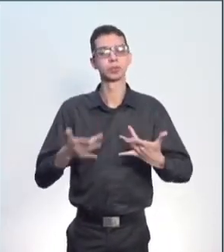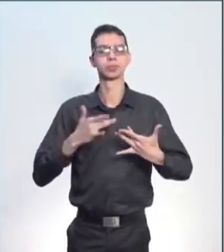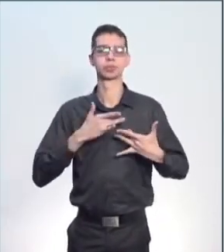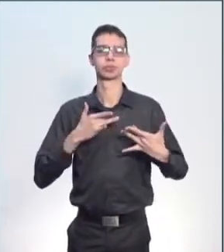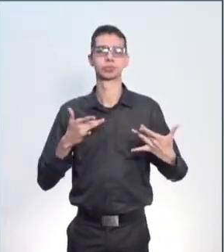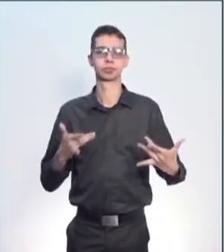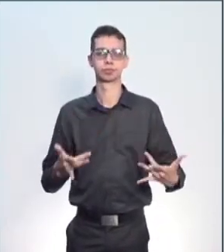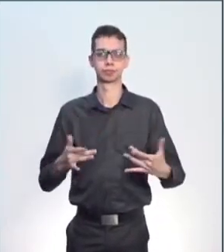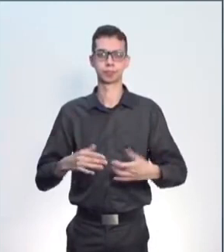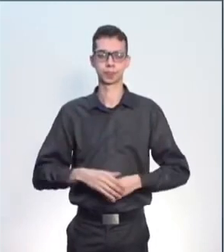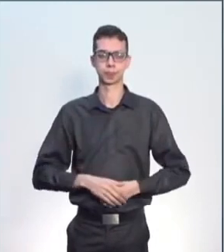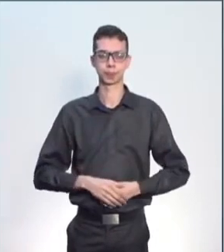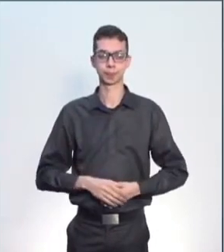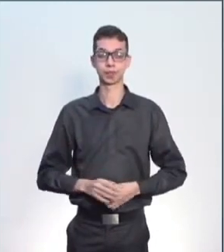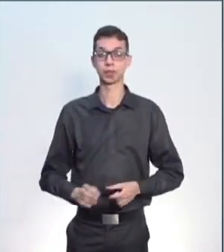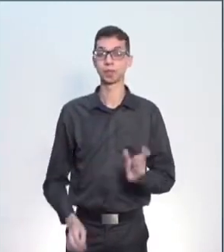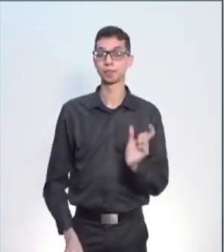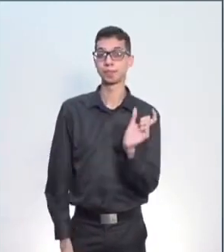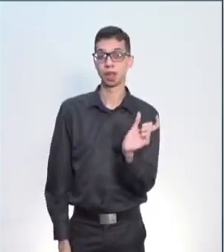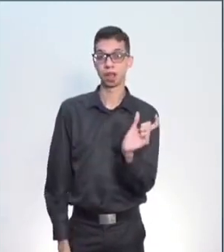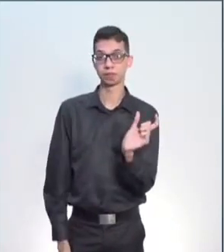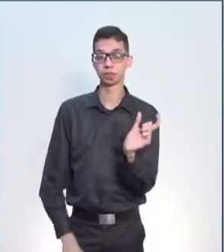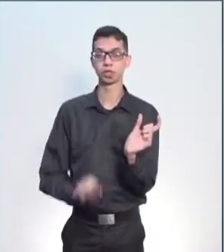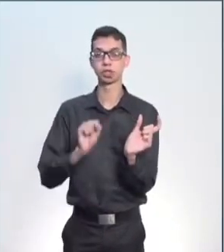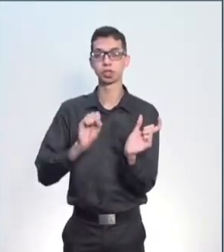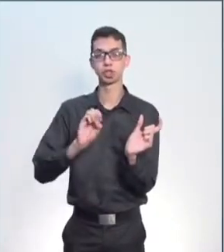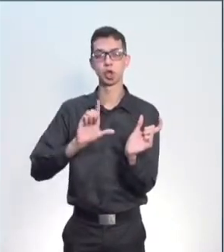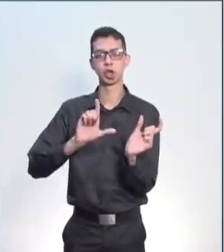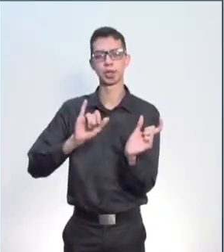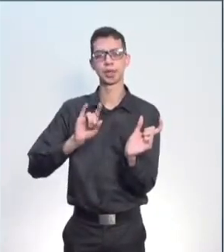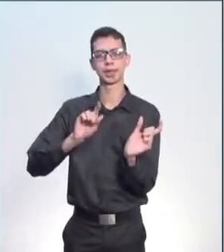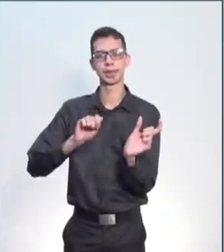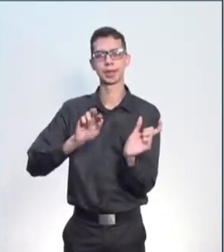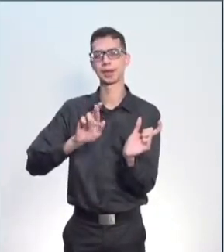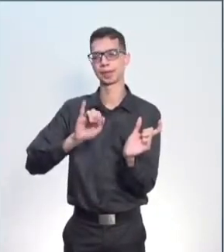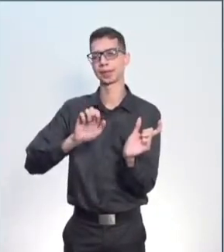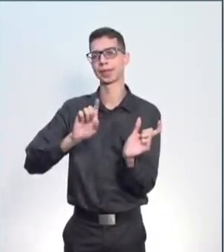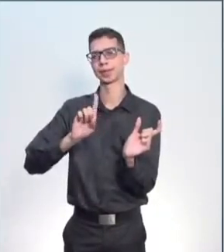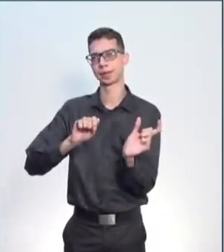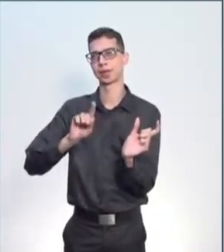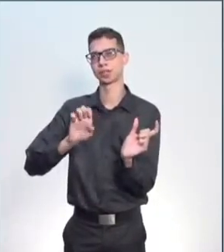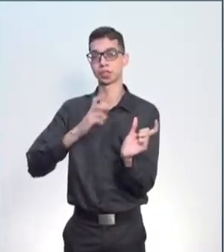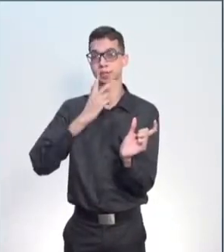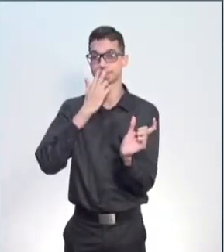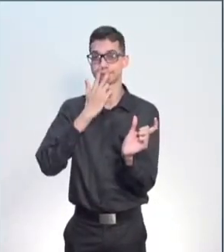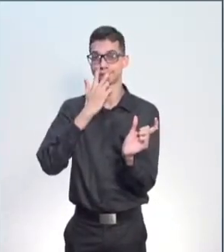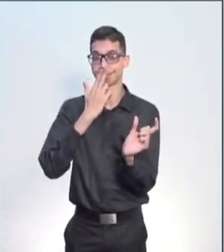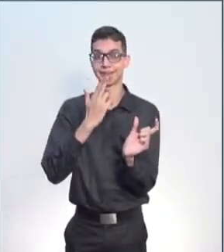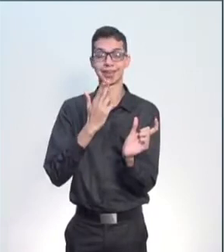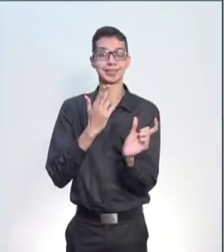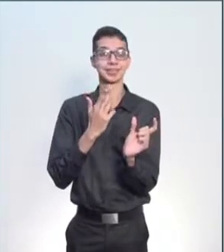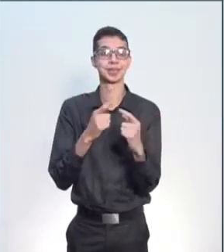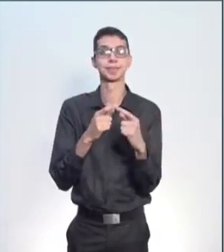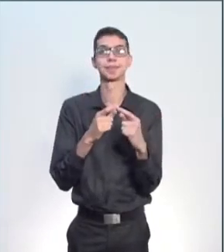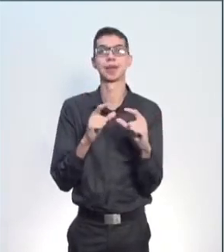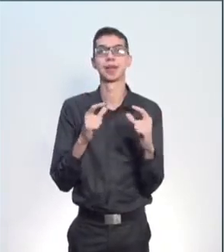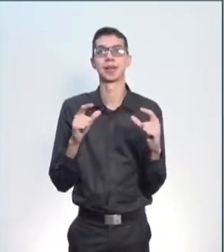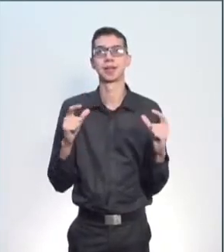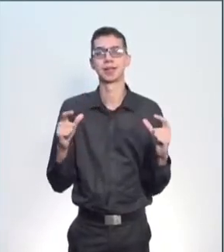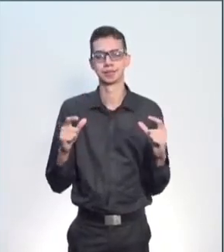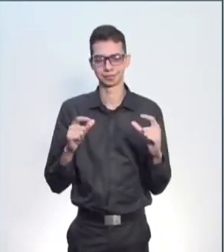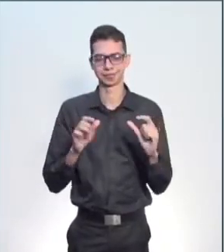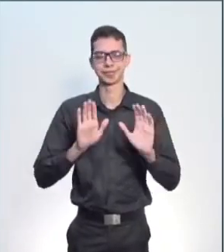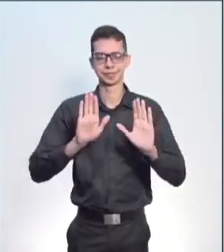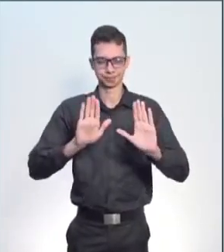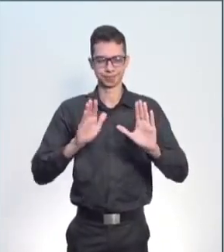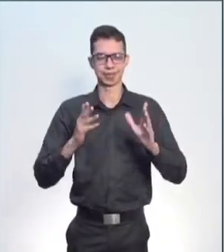É que é uma palavra que ela é muito extensa. Geralmente, como vocês acabaram de manifestar aí no